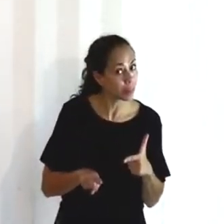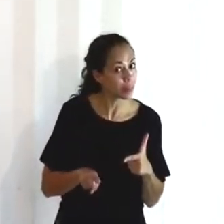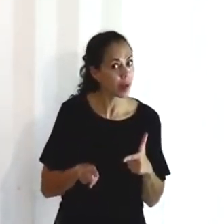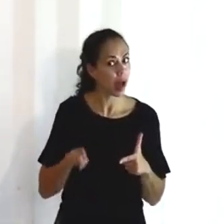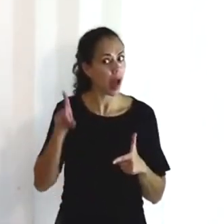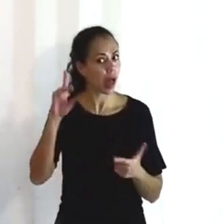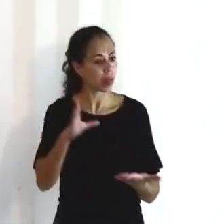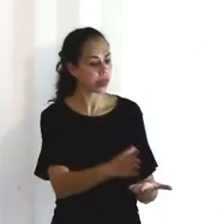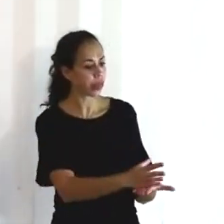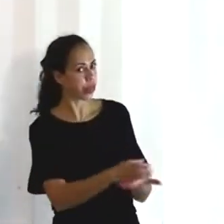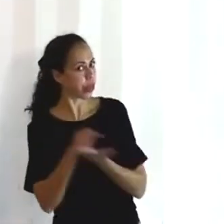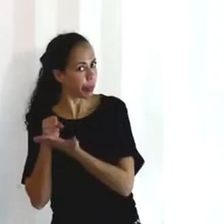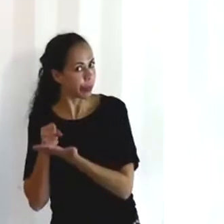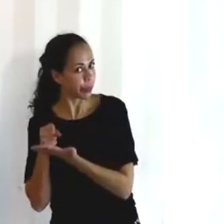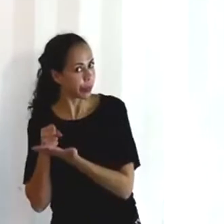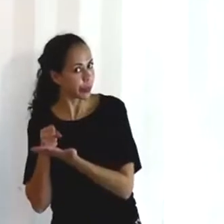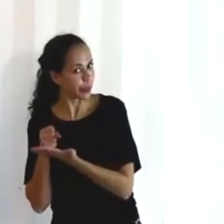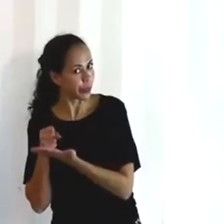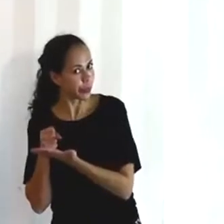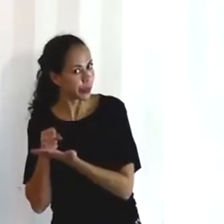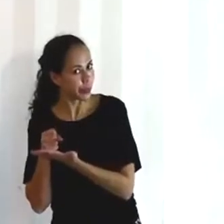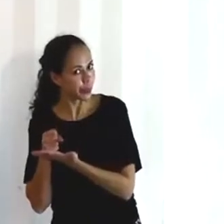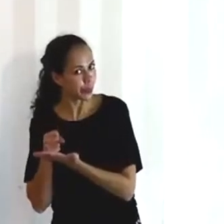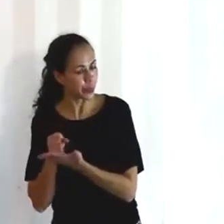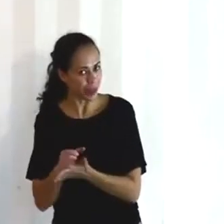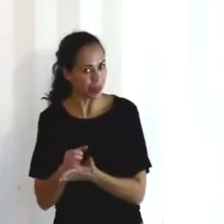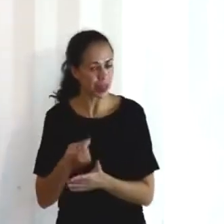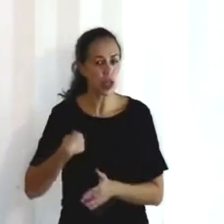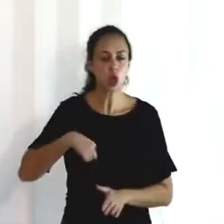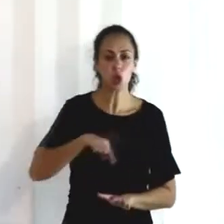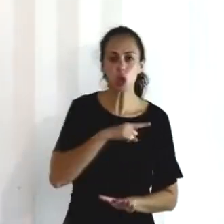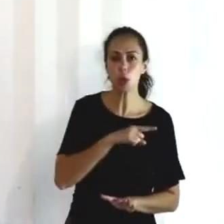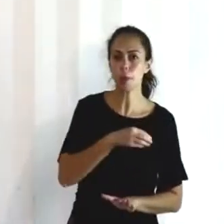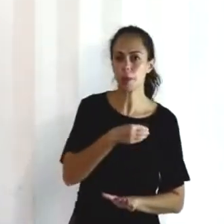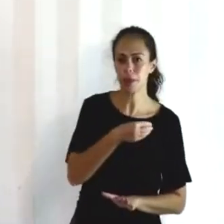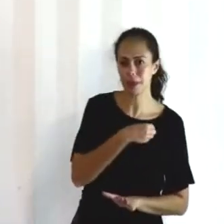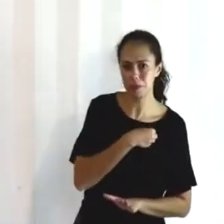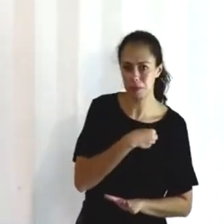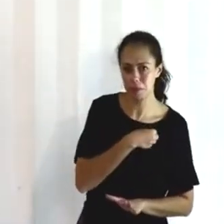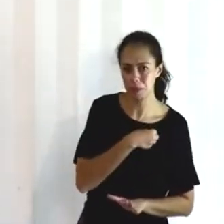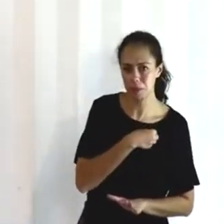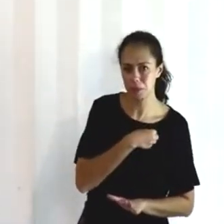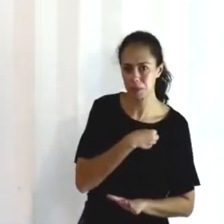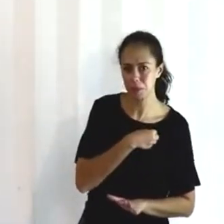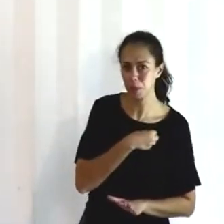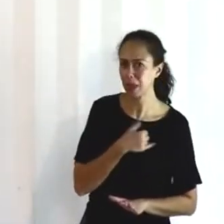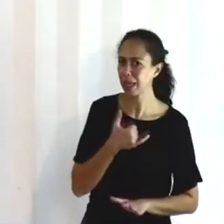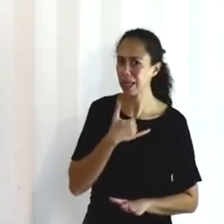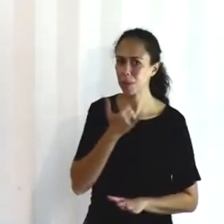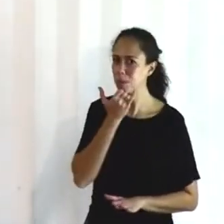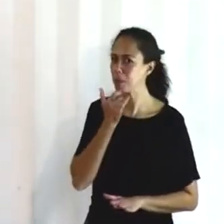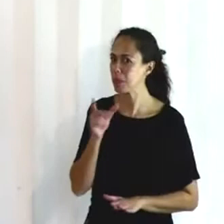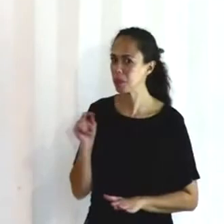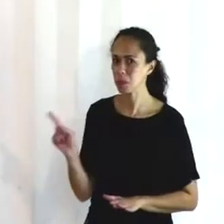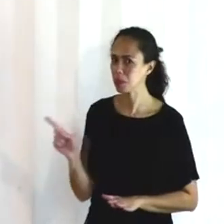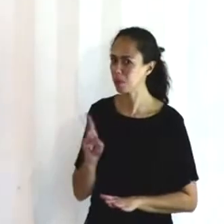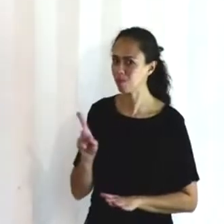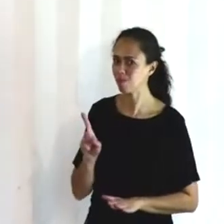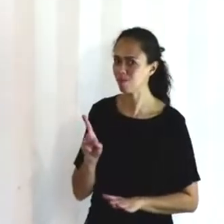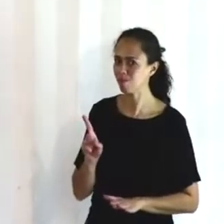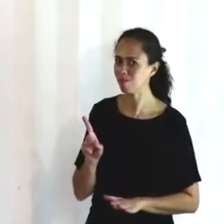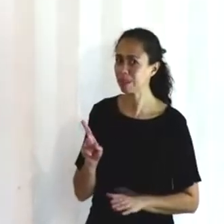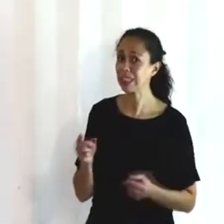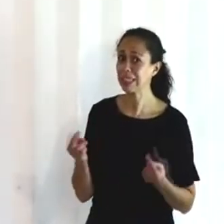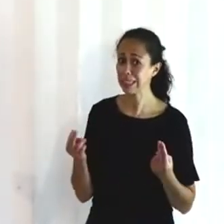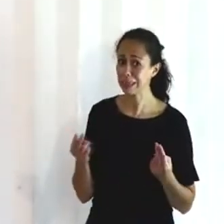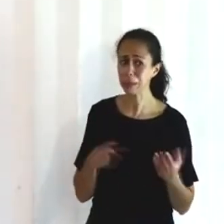como pecadores que somos. O não perdão, quando não se perdoa alguém, é como se ficasse com os 2 dedos